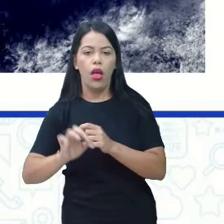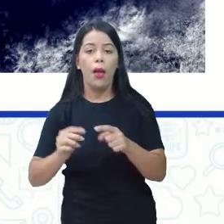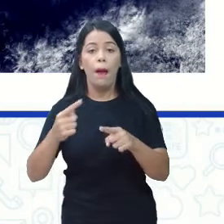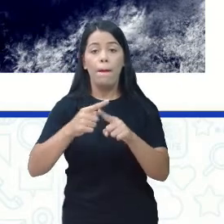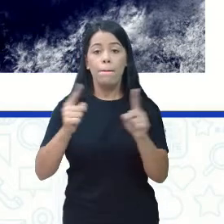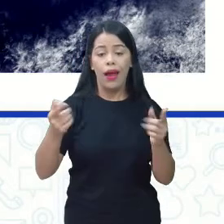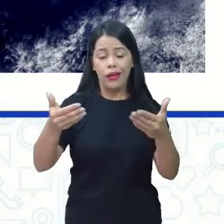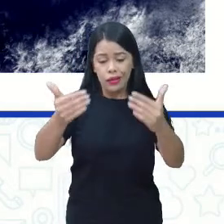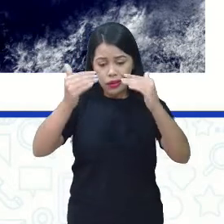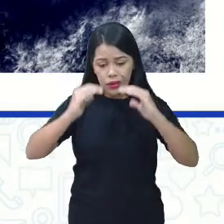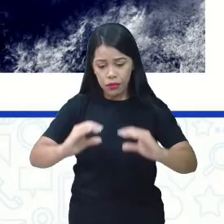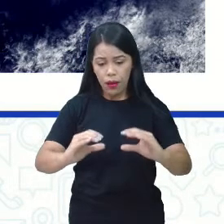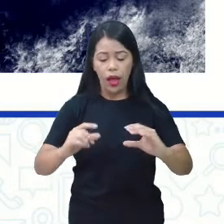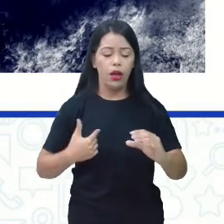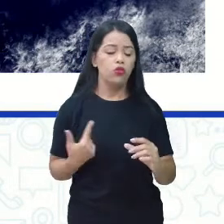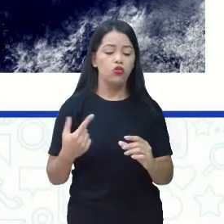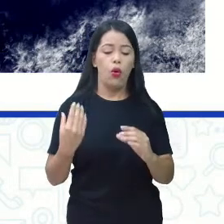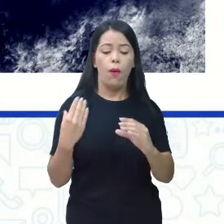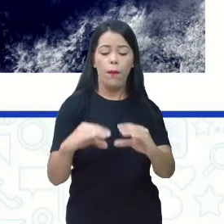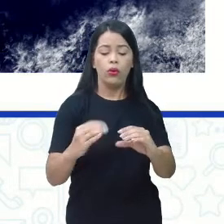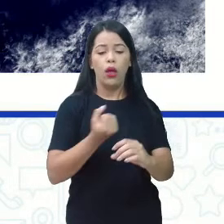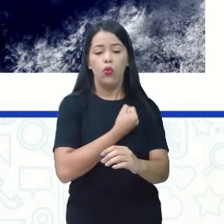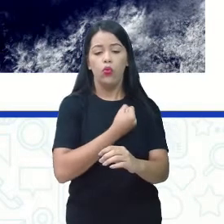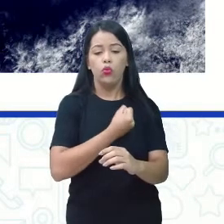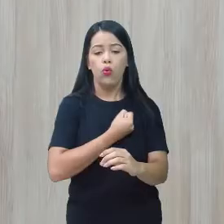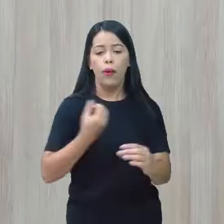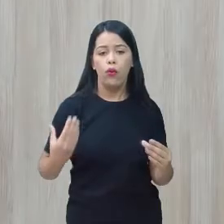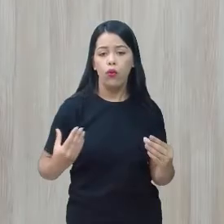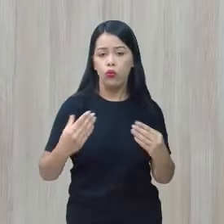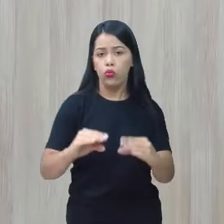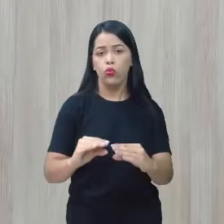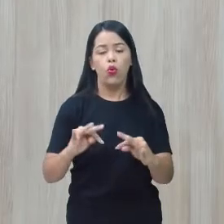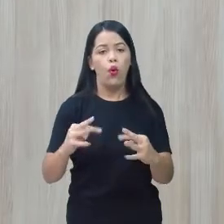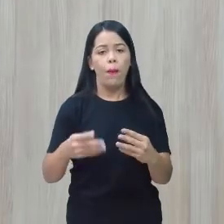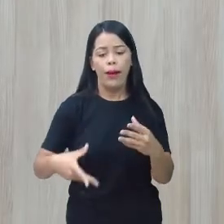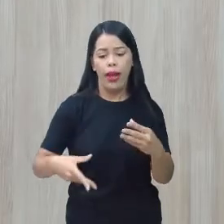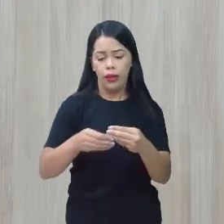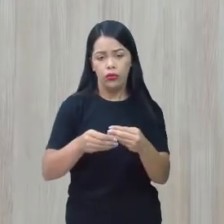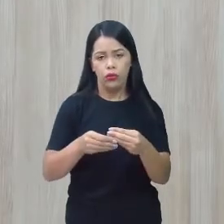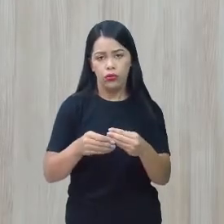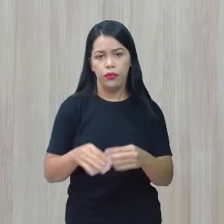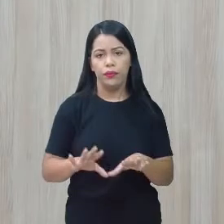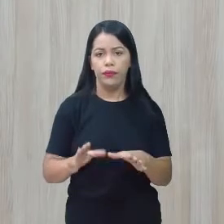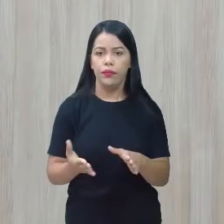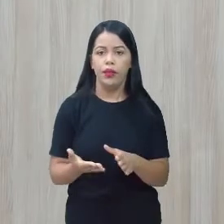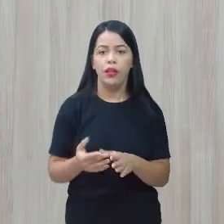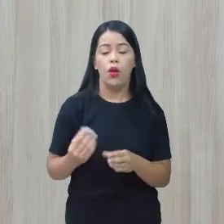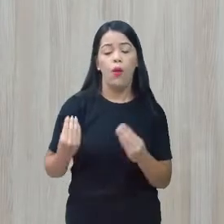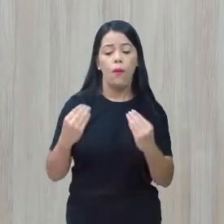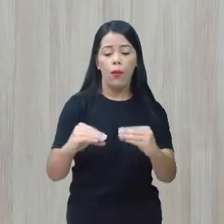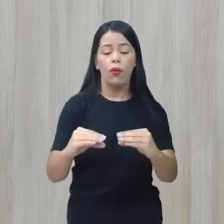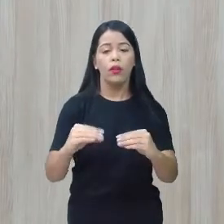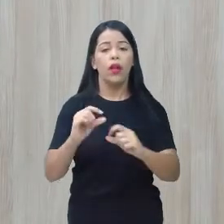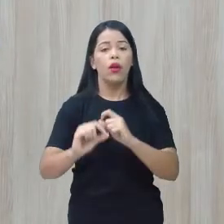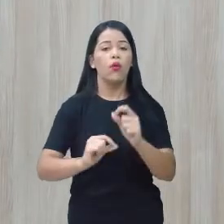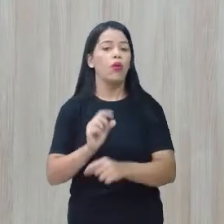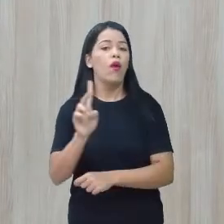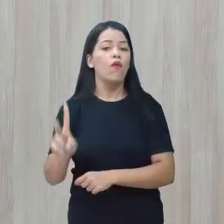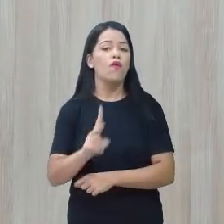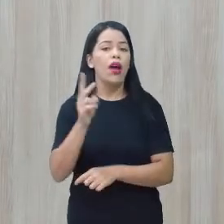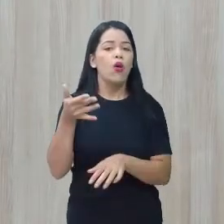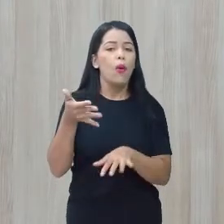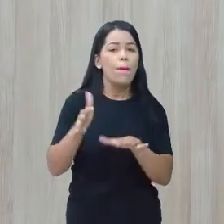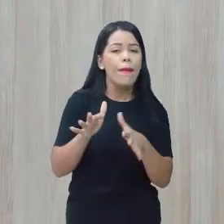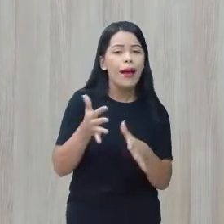embaixo eu coloquei um número fechadinho, sem casas decimais, e coloquei um valor aproximado, né? Um valor